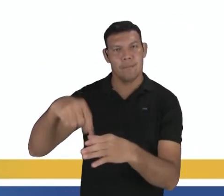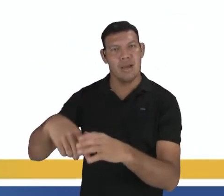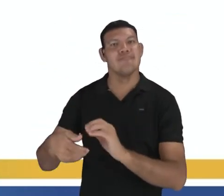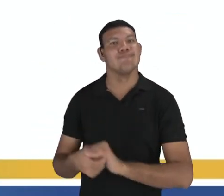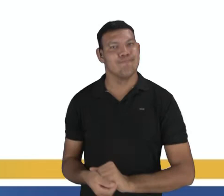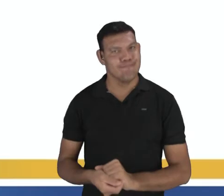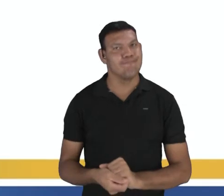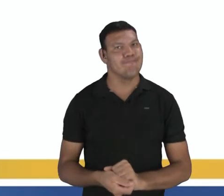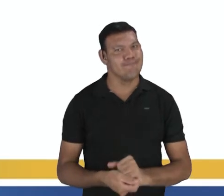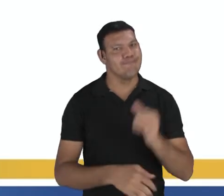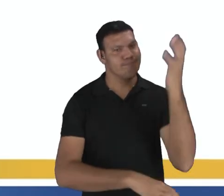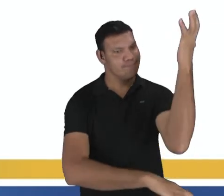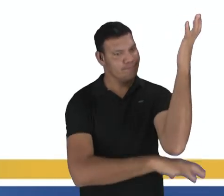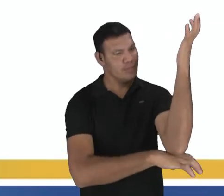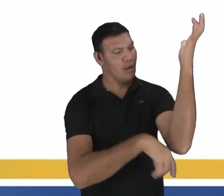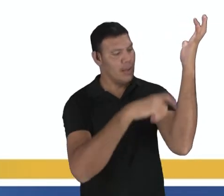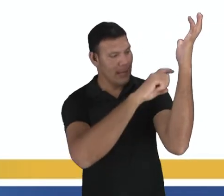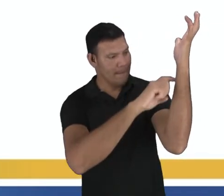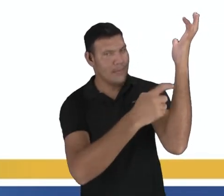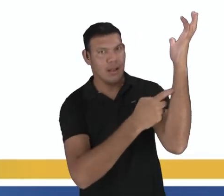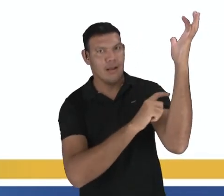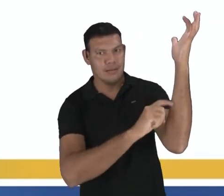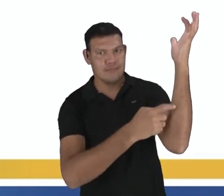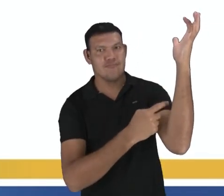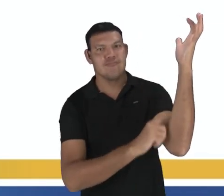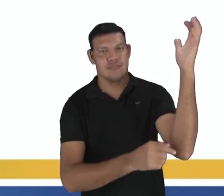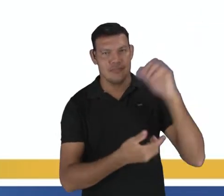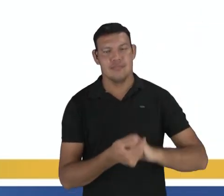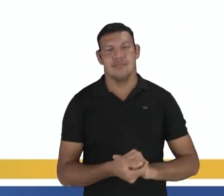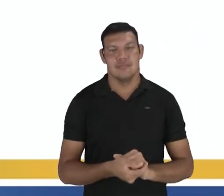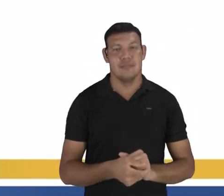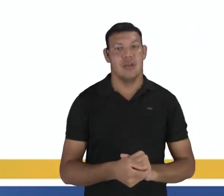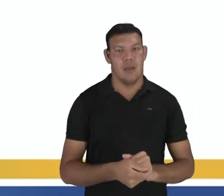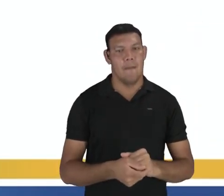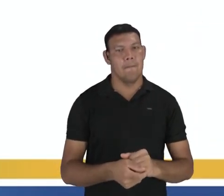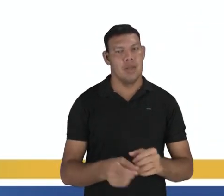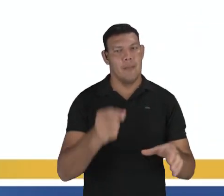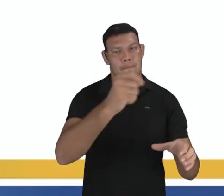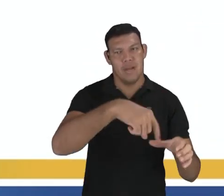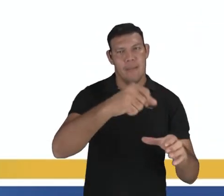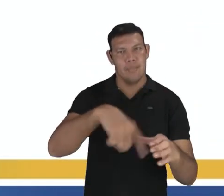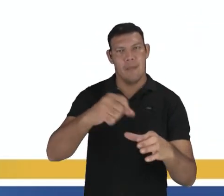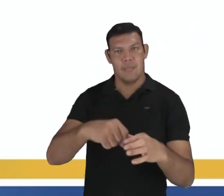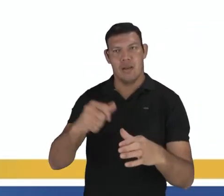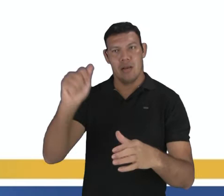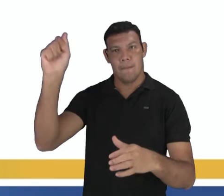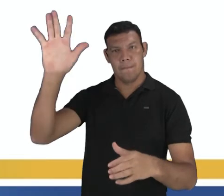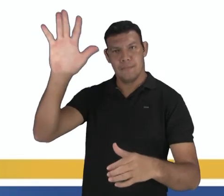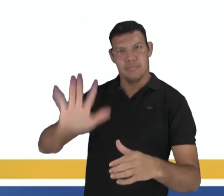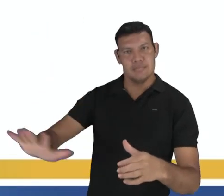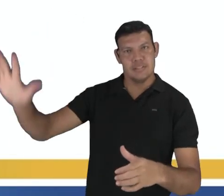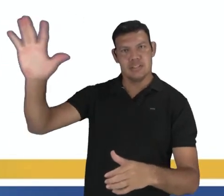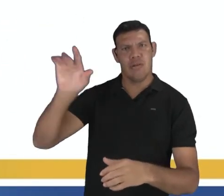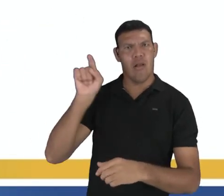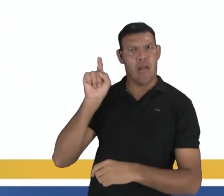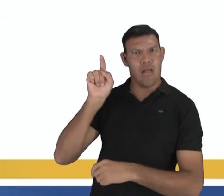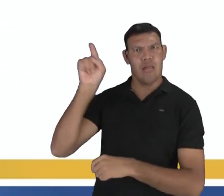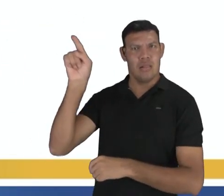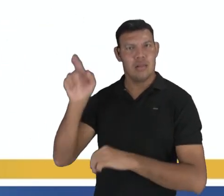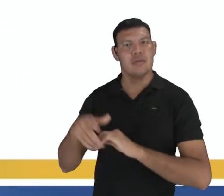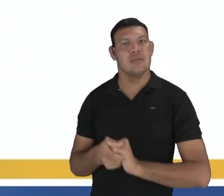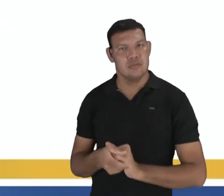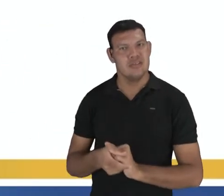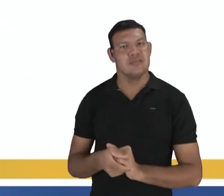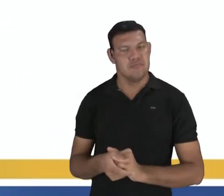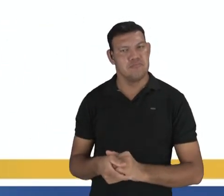dessa Ave brasiliensis, né, que é o nome científico. Ela vai ser plantada na Ásia, né, utilizando então essas sementes, e aí lá a gente vai ter